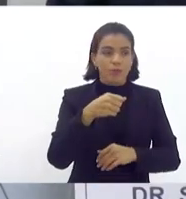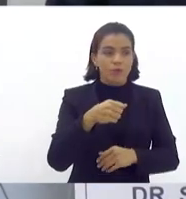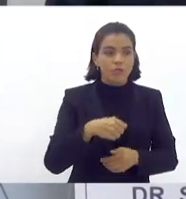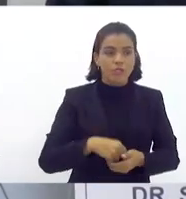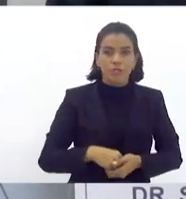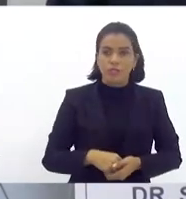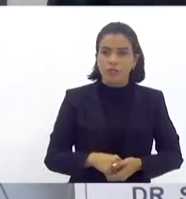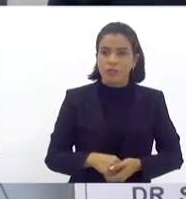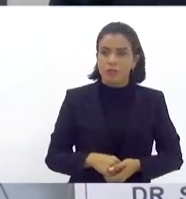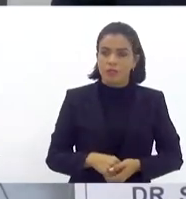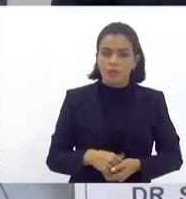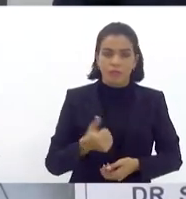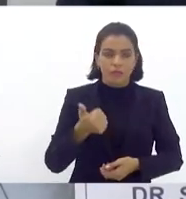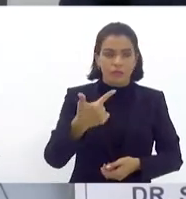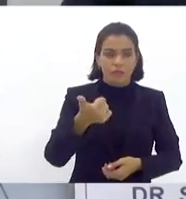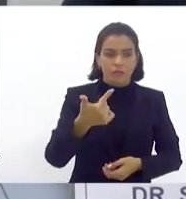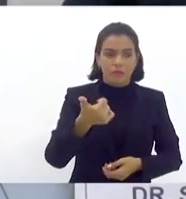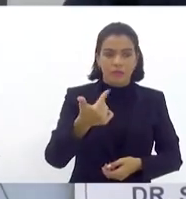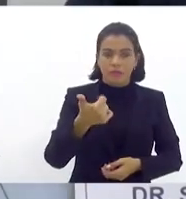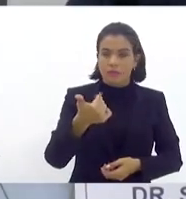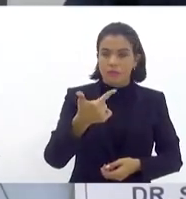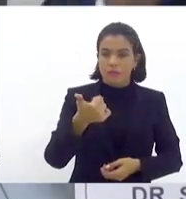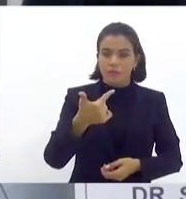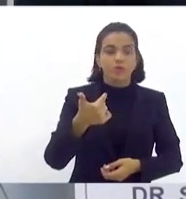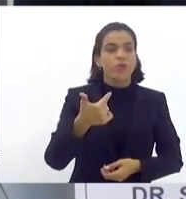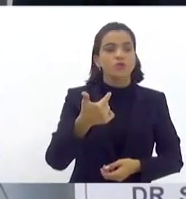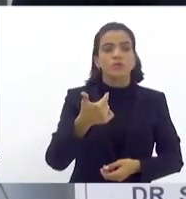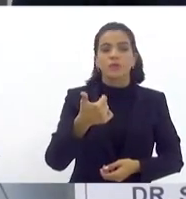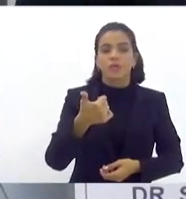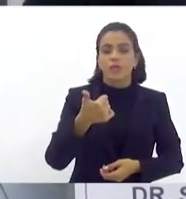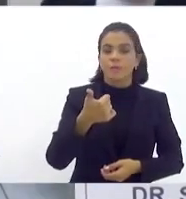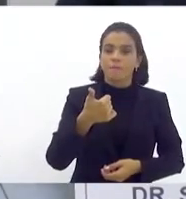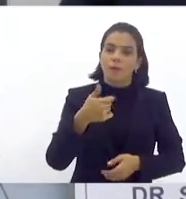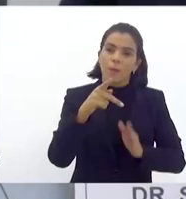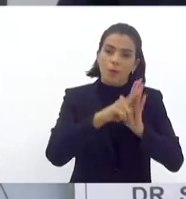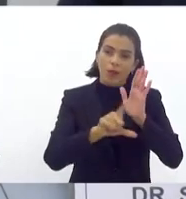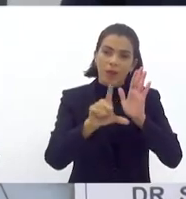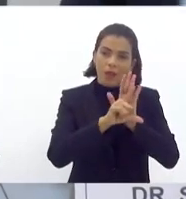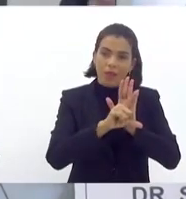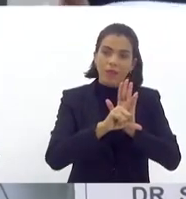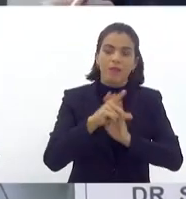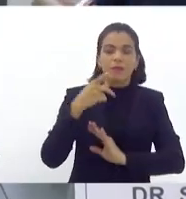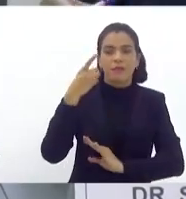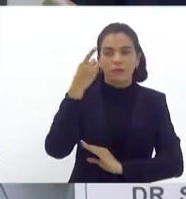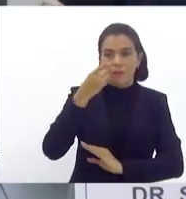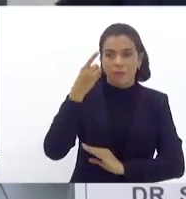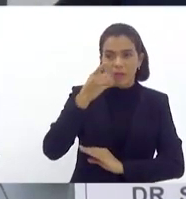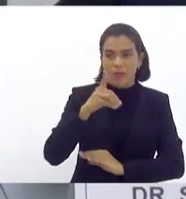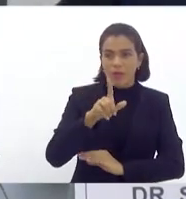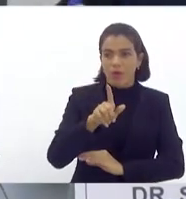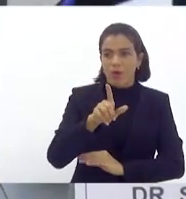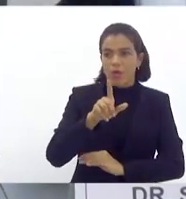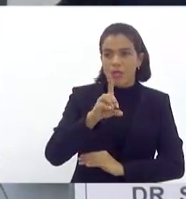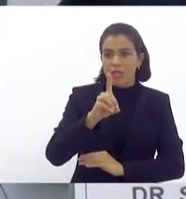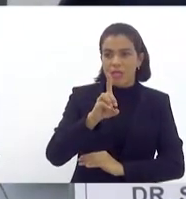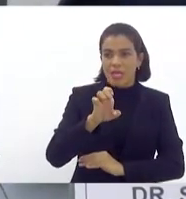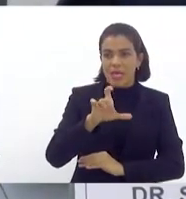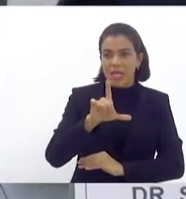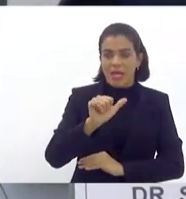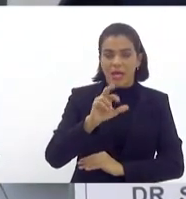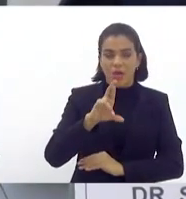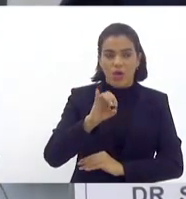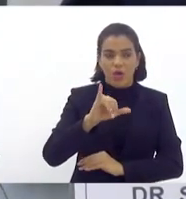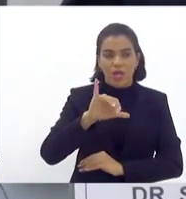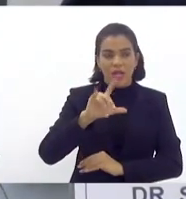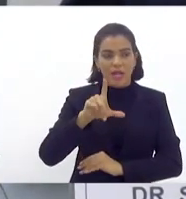da pauta, ao item 12 da pauta. São os projetos de relatoria do deputado Guilherme Delaroli. É o PL 1836